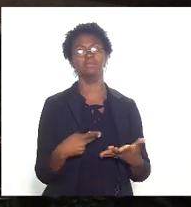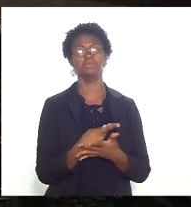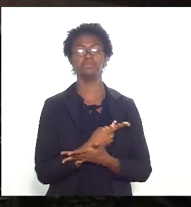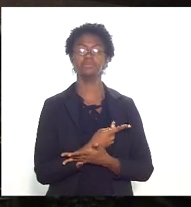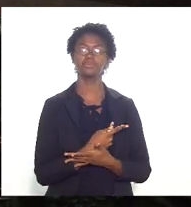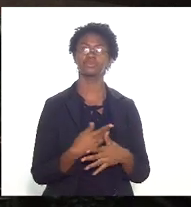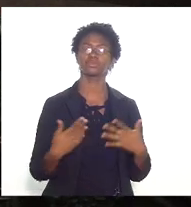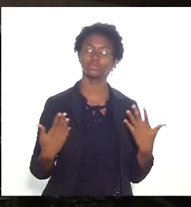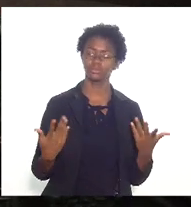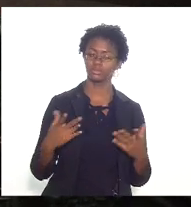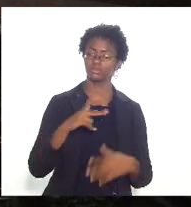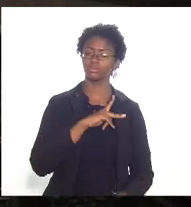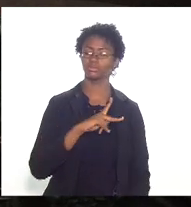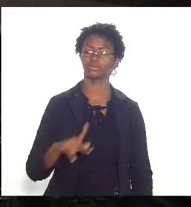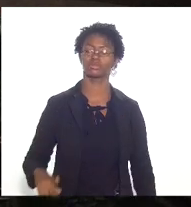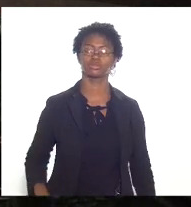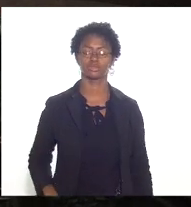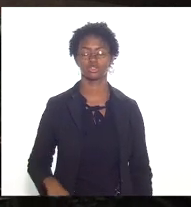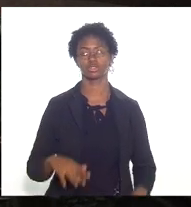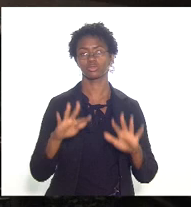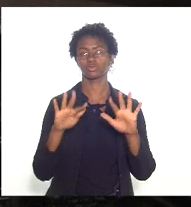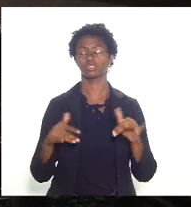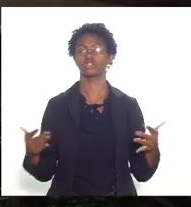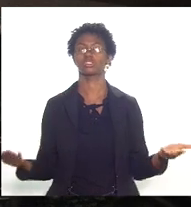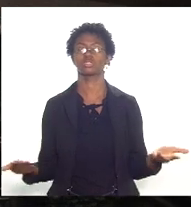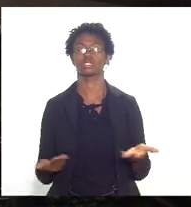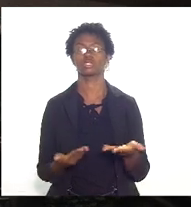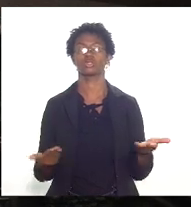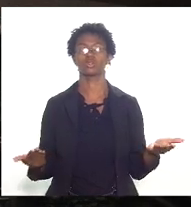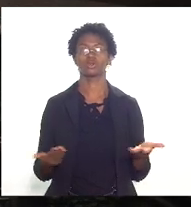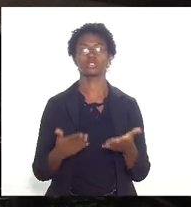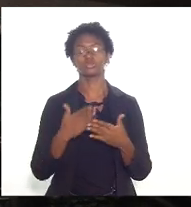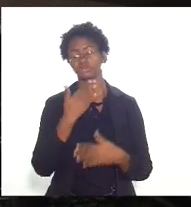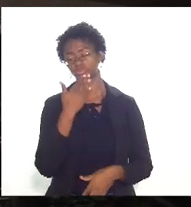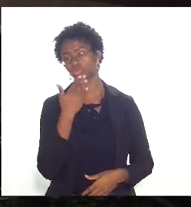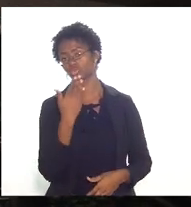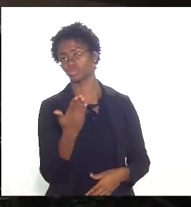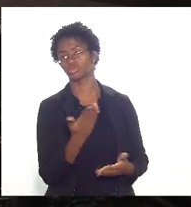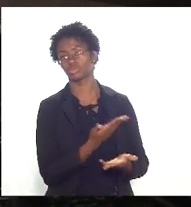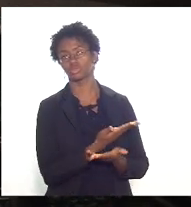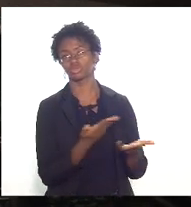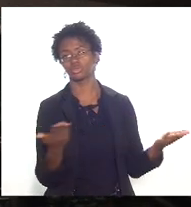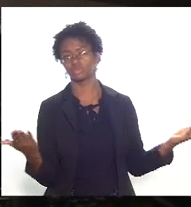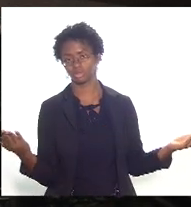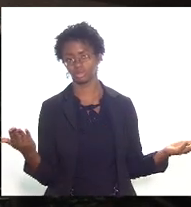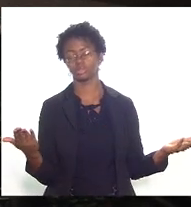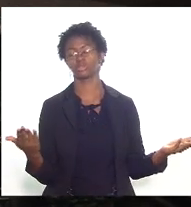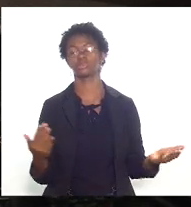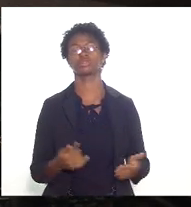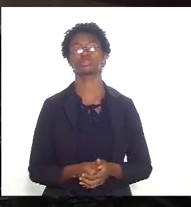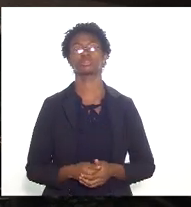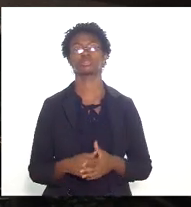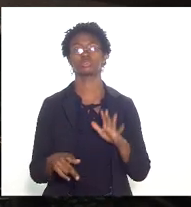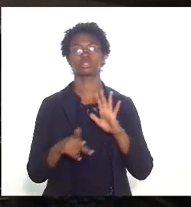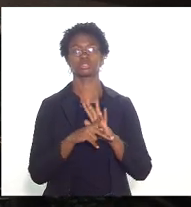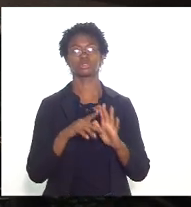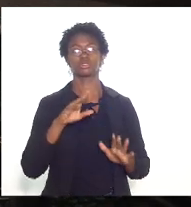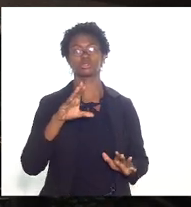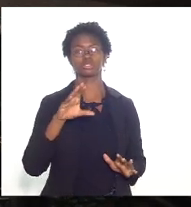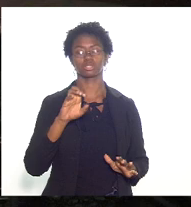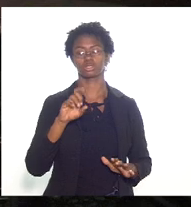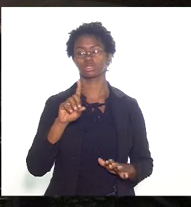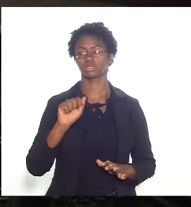e portanto senhor presidente eu gostaria de terminar minha fala pedindo a todos os seus dados a todos os familiares